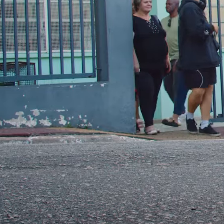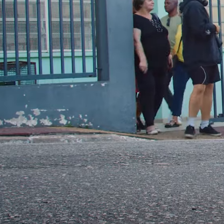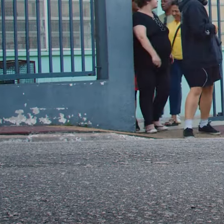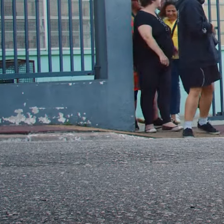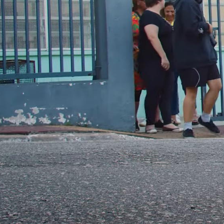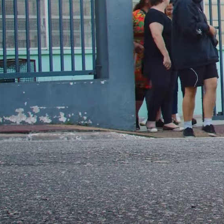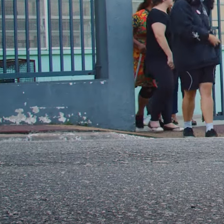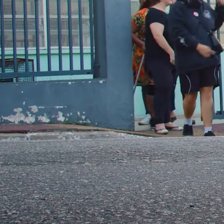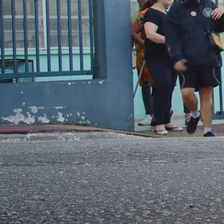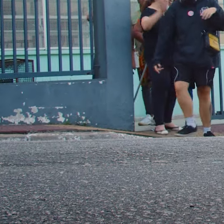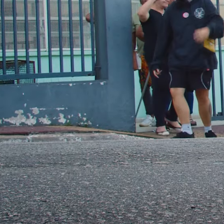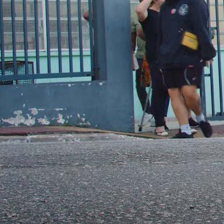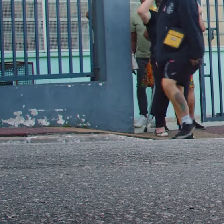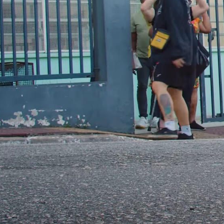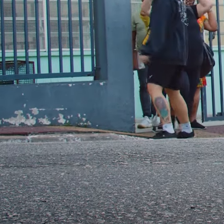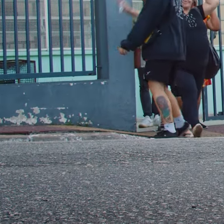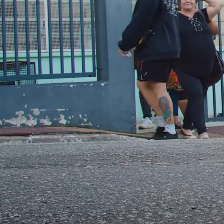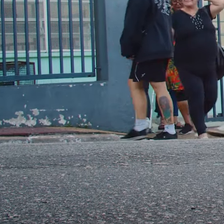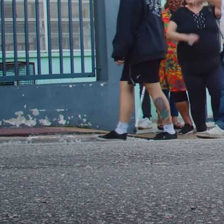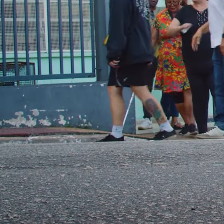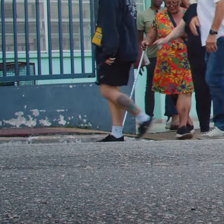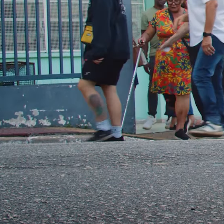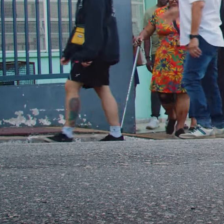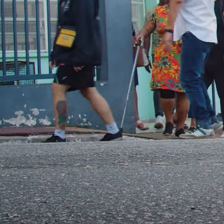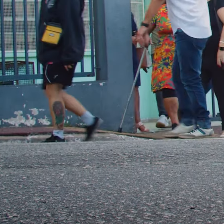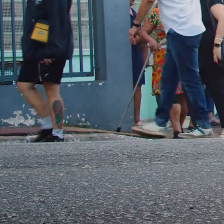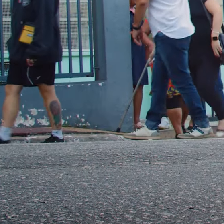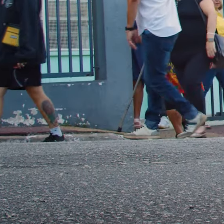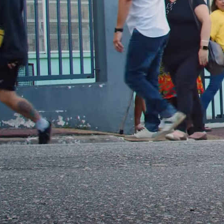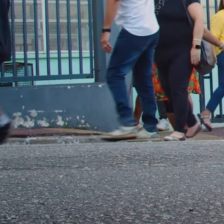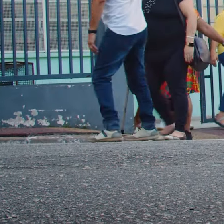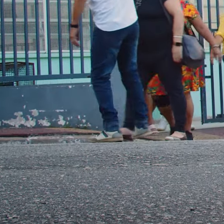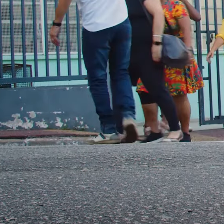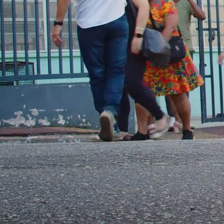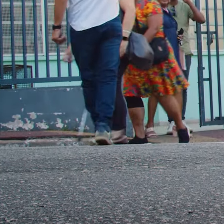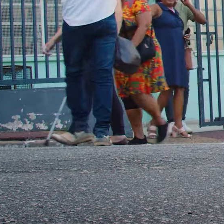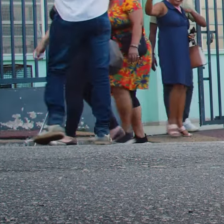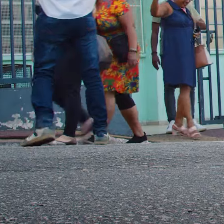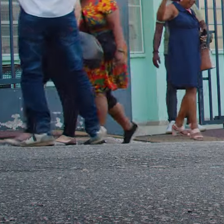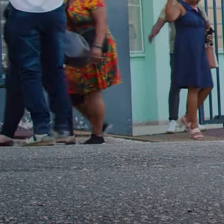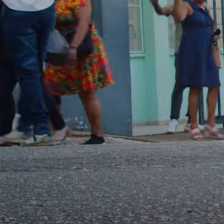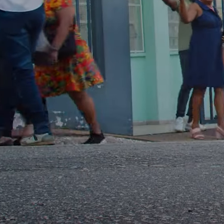Alunos saem da EMEI Professor Vicente Bastos, acenam e despedem-se uns dos outros.